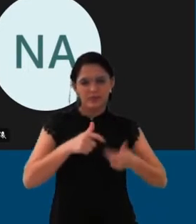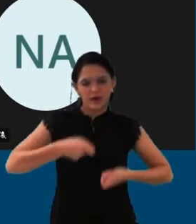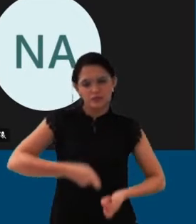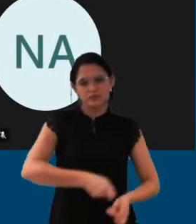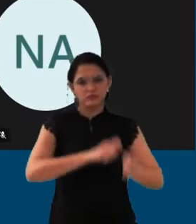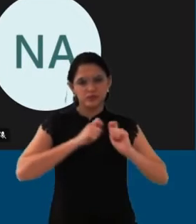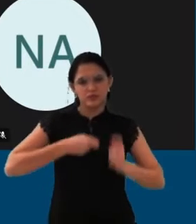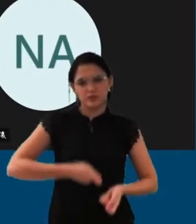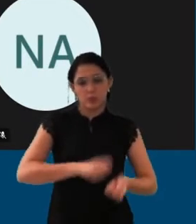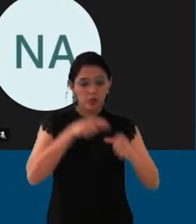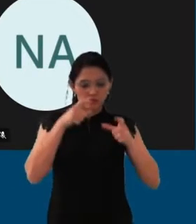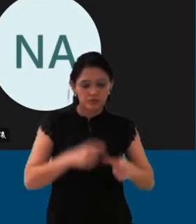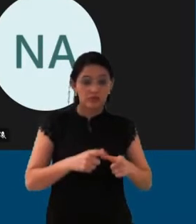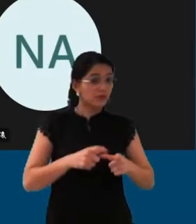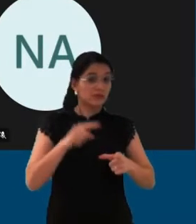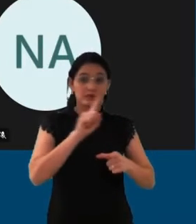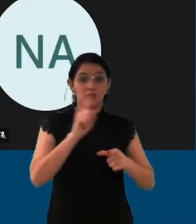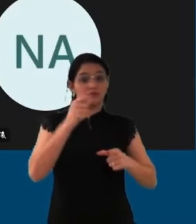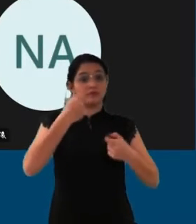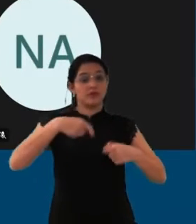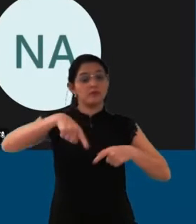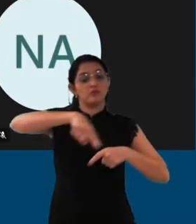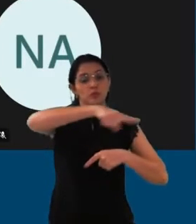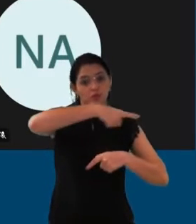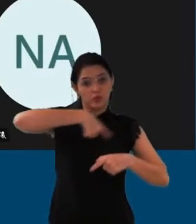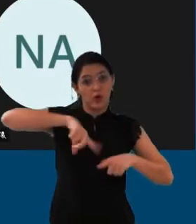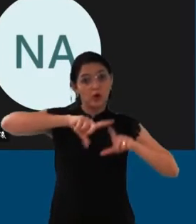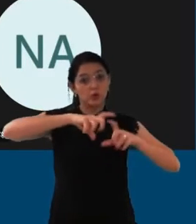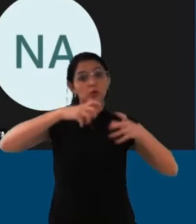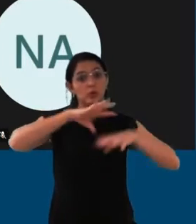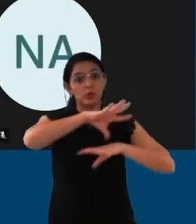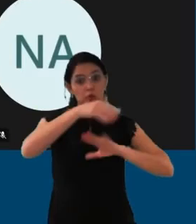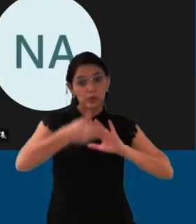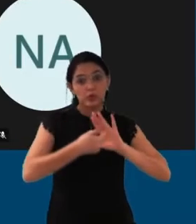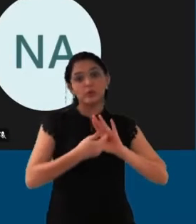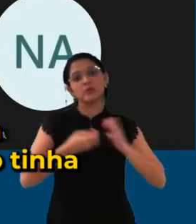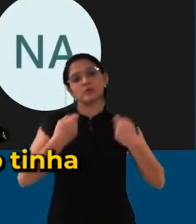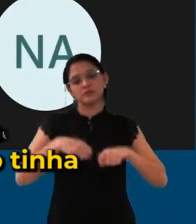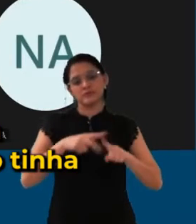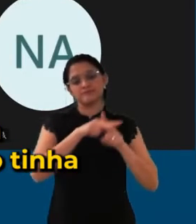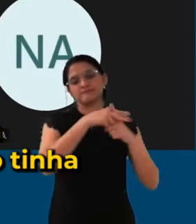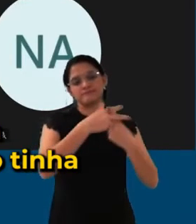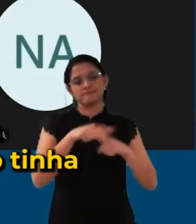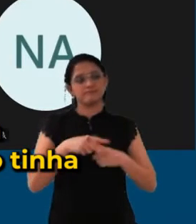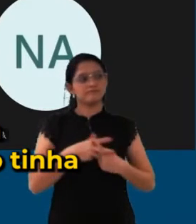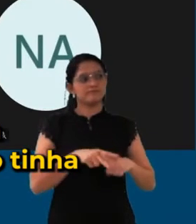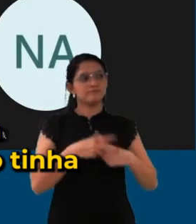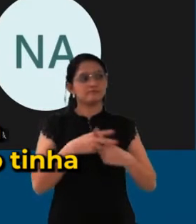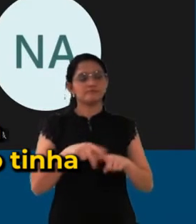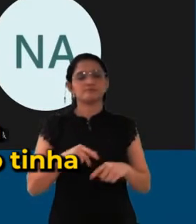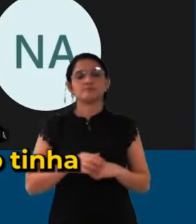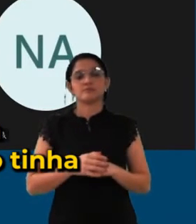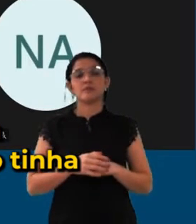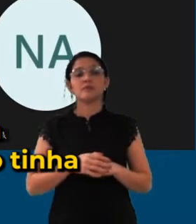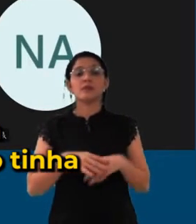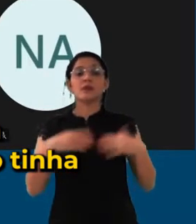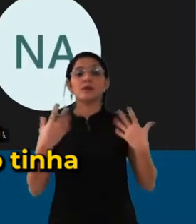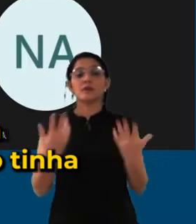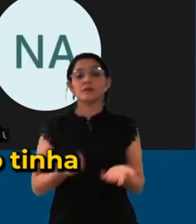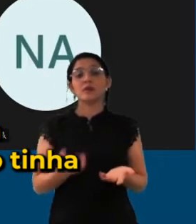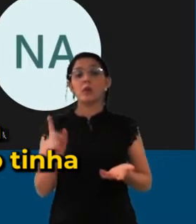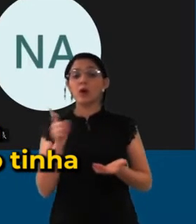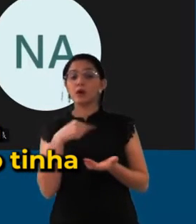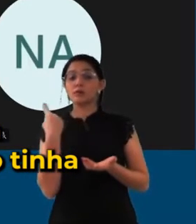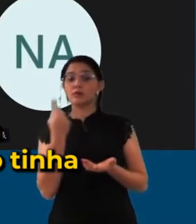gente entra numa contradição prática, né? a gente não podia recuperar uma área que ainda não tinha